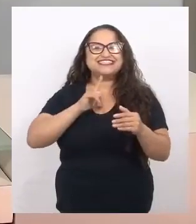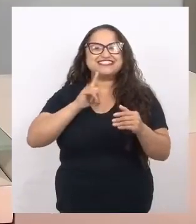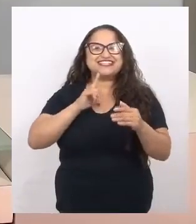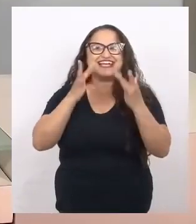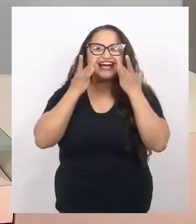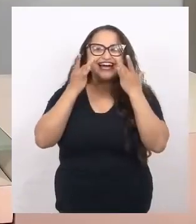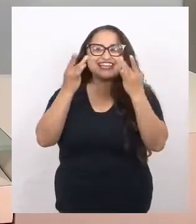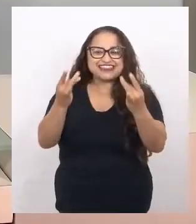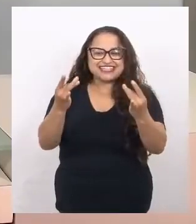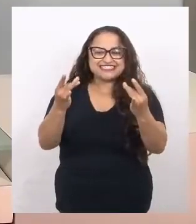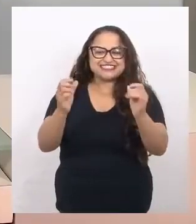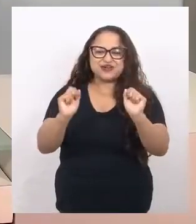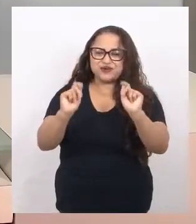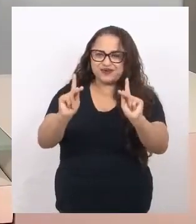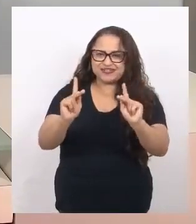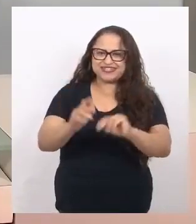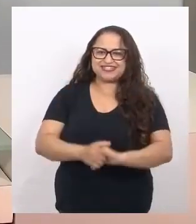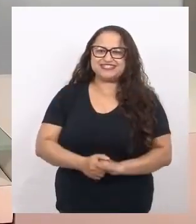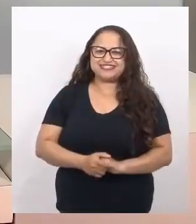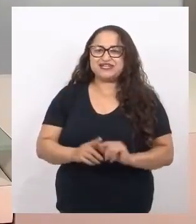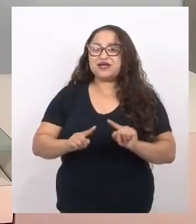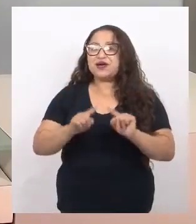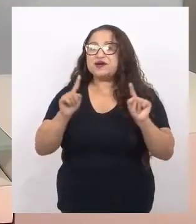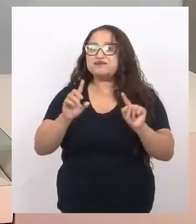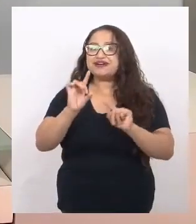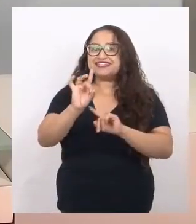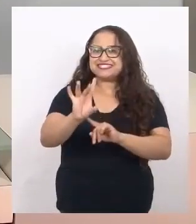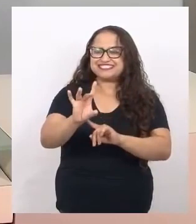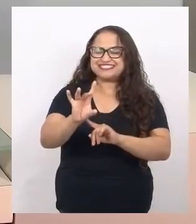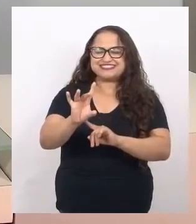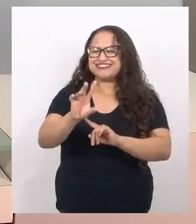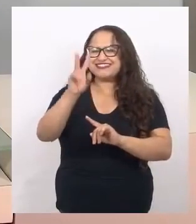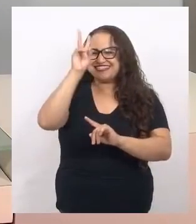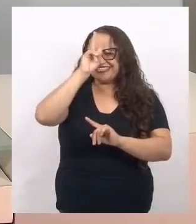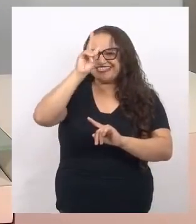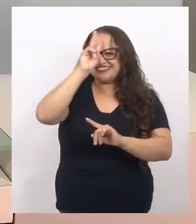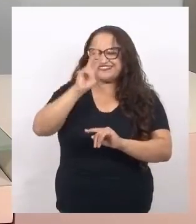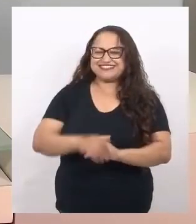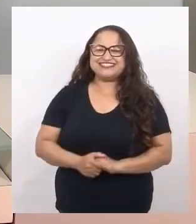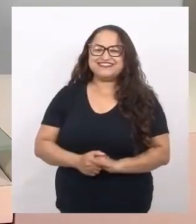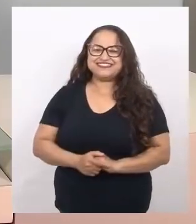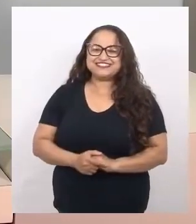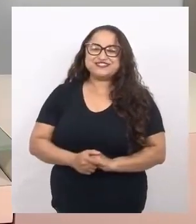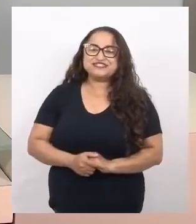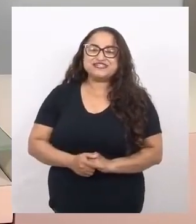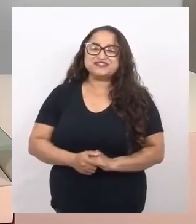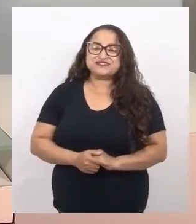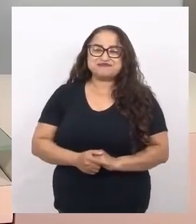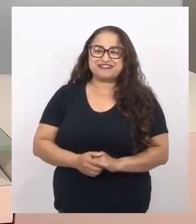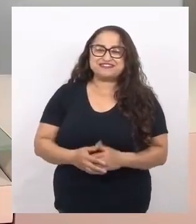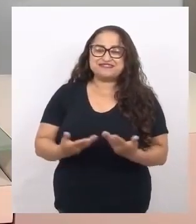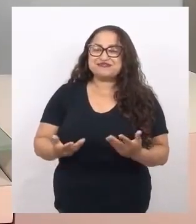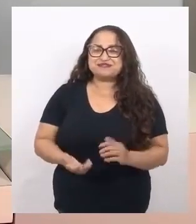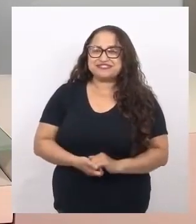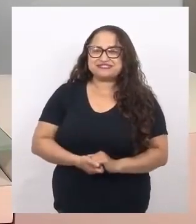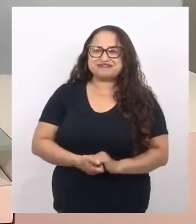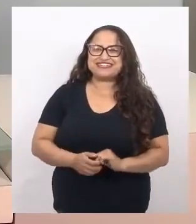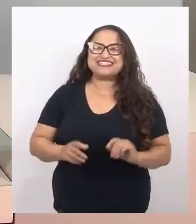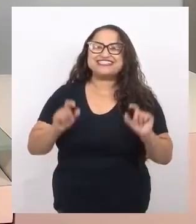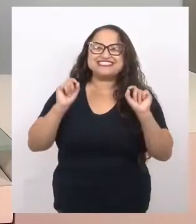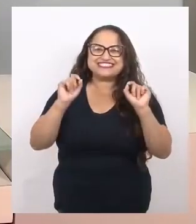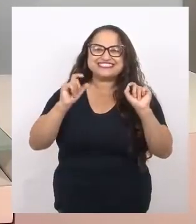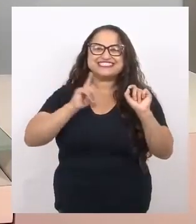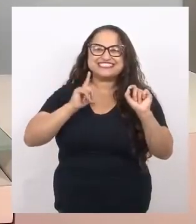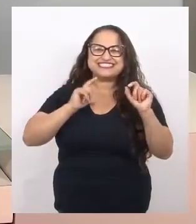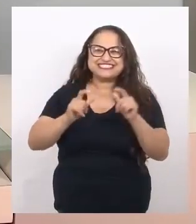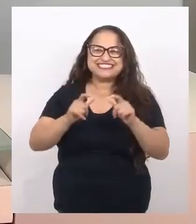atento aqui, tá bom? Mas é só lembrar que são essas três séries, né? Então, de todas as séries que a gente vai atribuir, tem expansão só